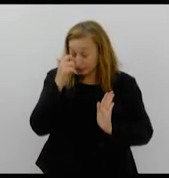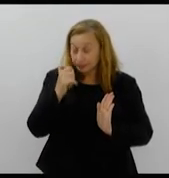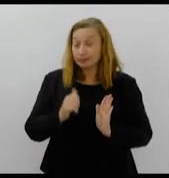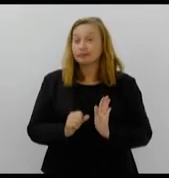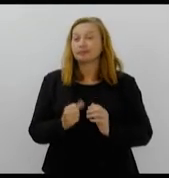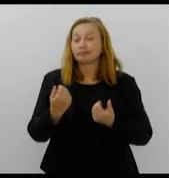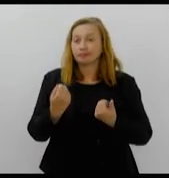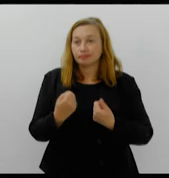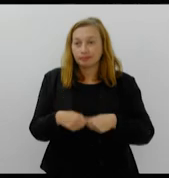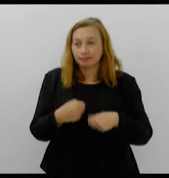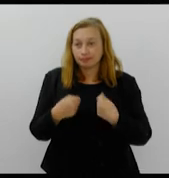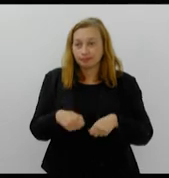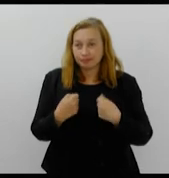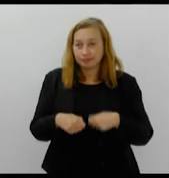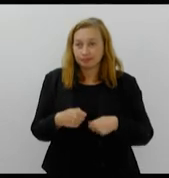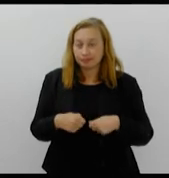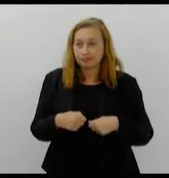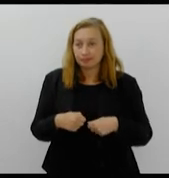que precisa ser